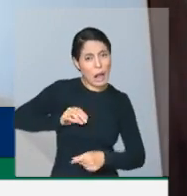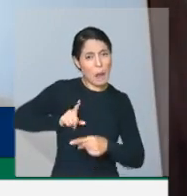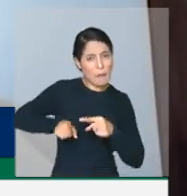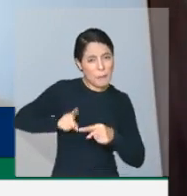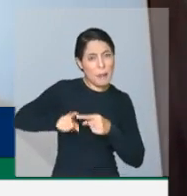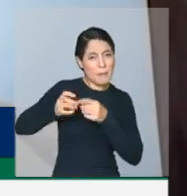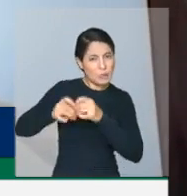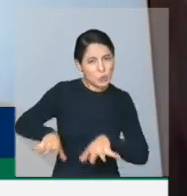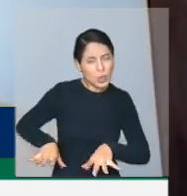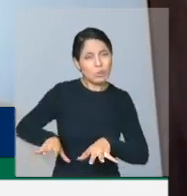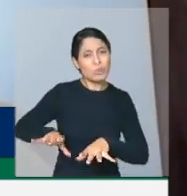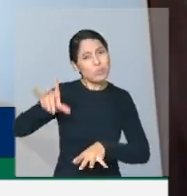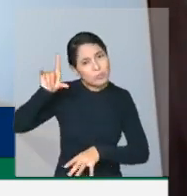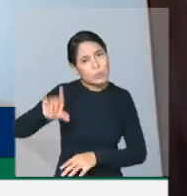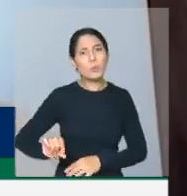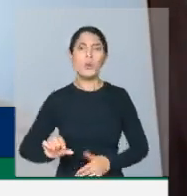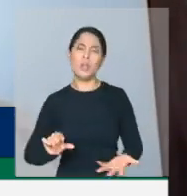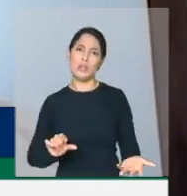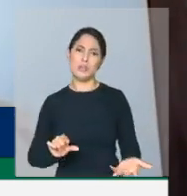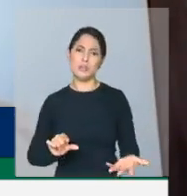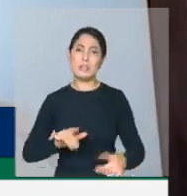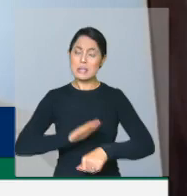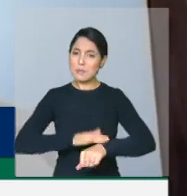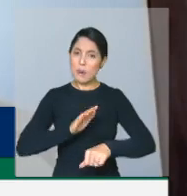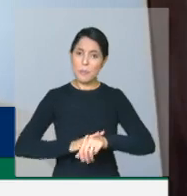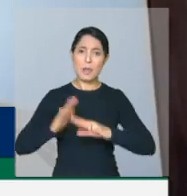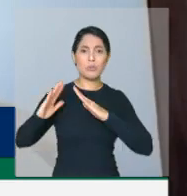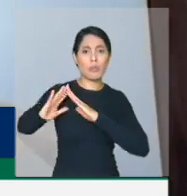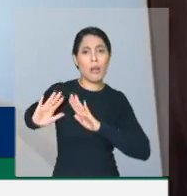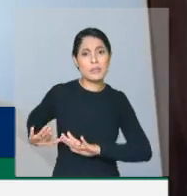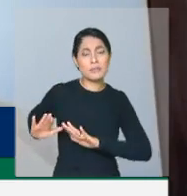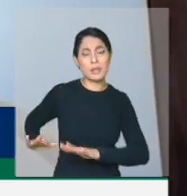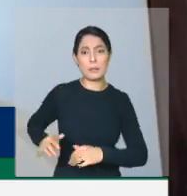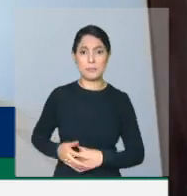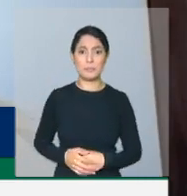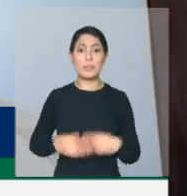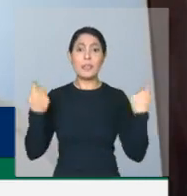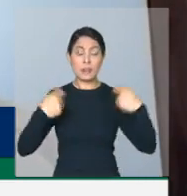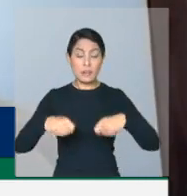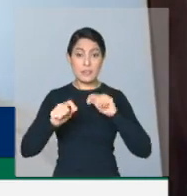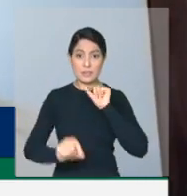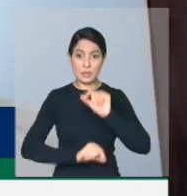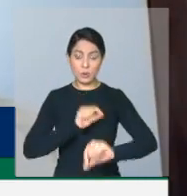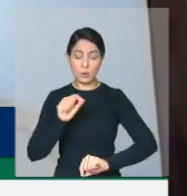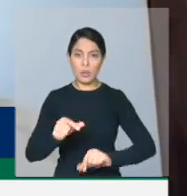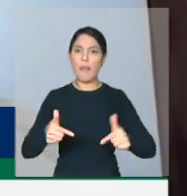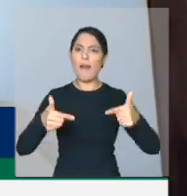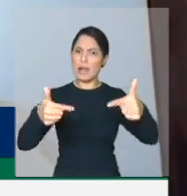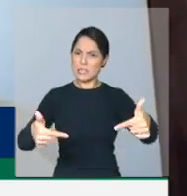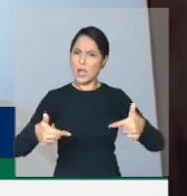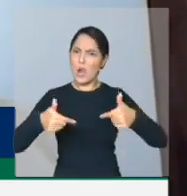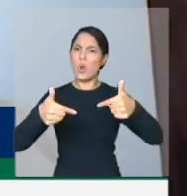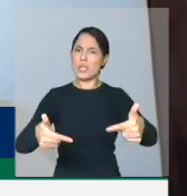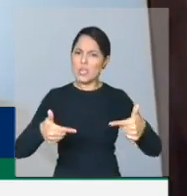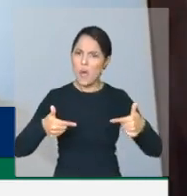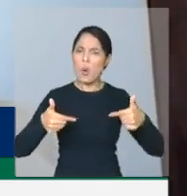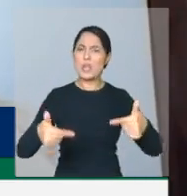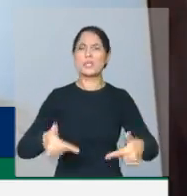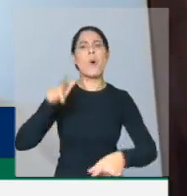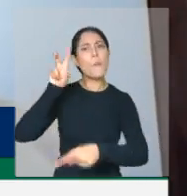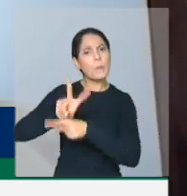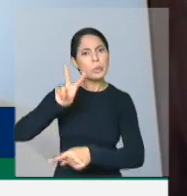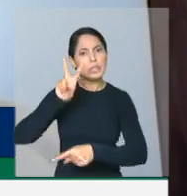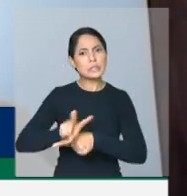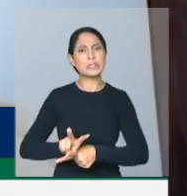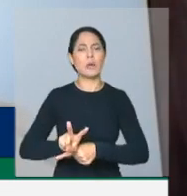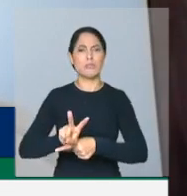de distanciamento e isolamento social, necessárias para a função das medidas de proteção